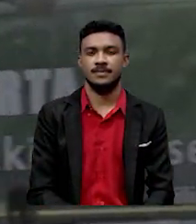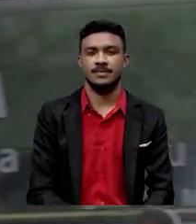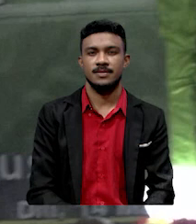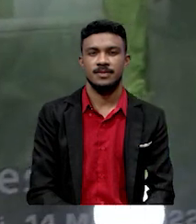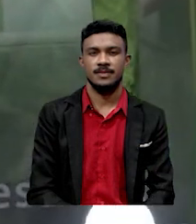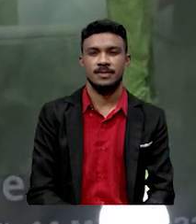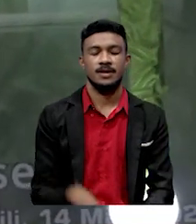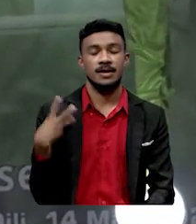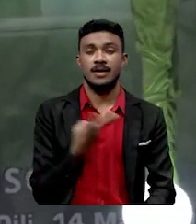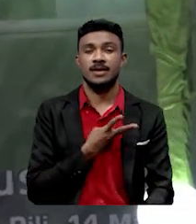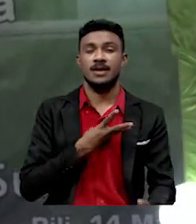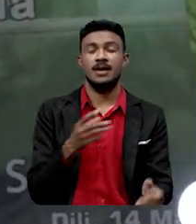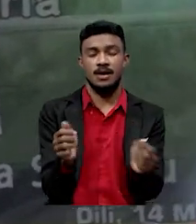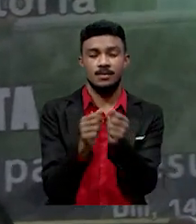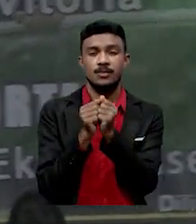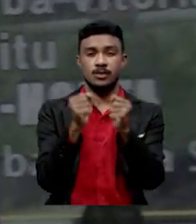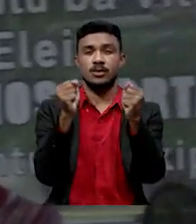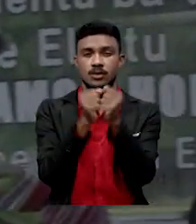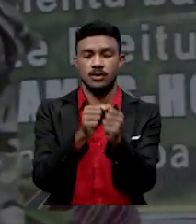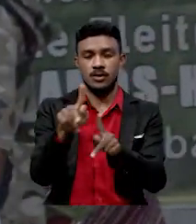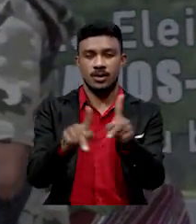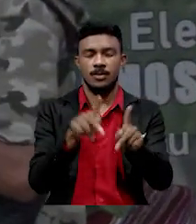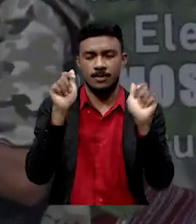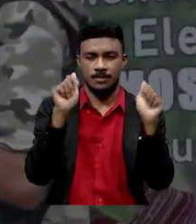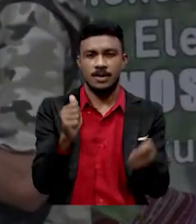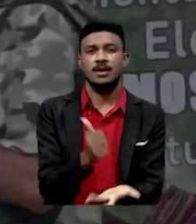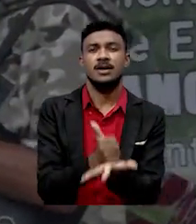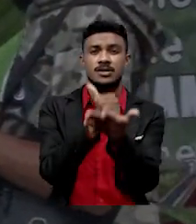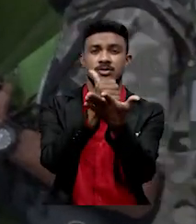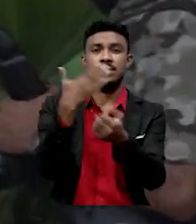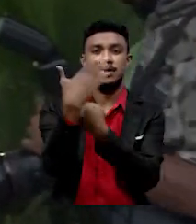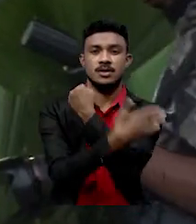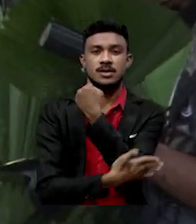e tem muito com o povo a tu defender a nação e de nem.